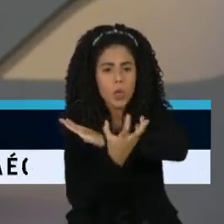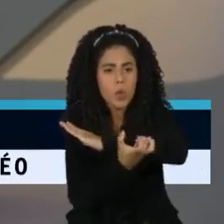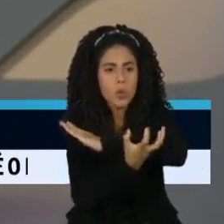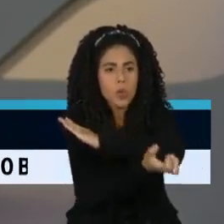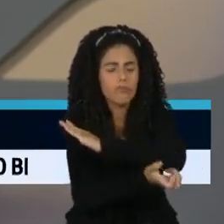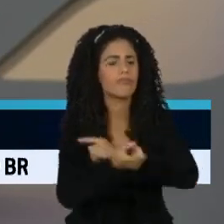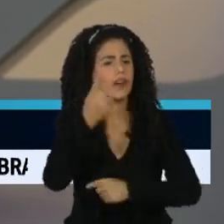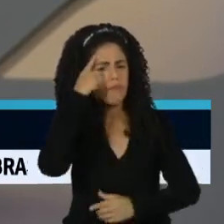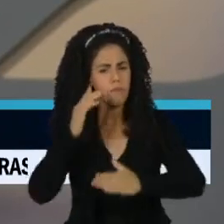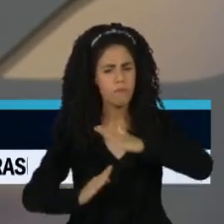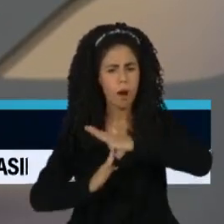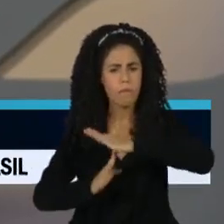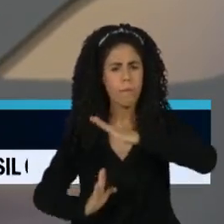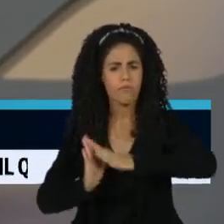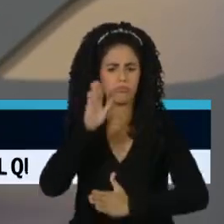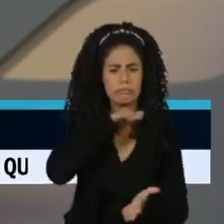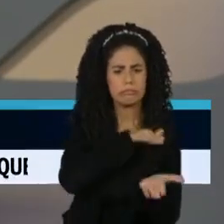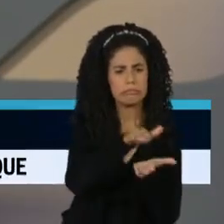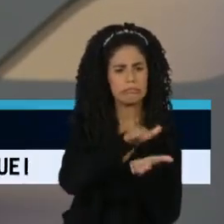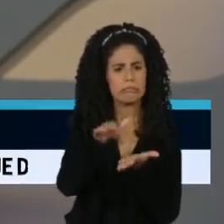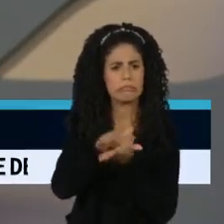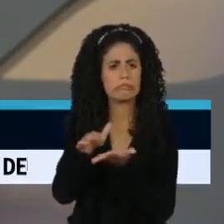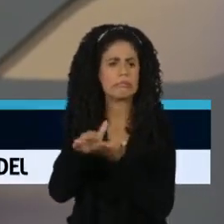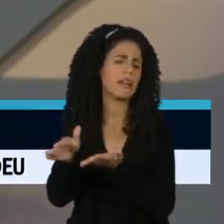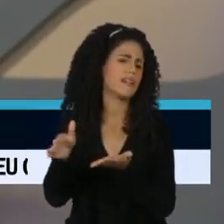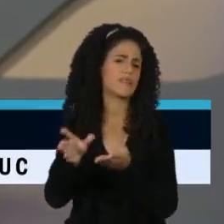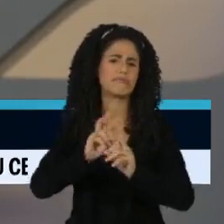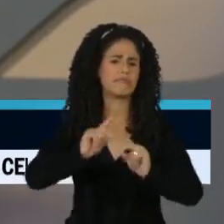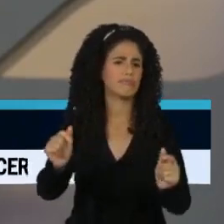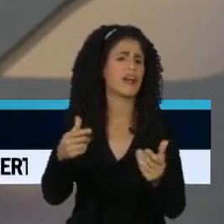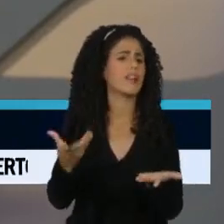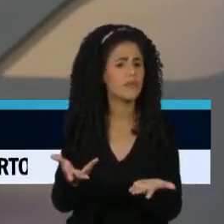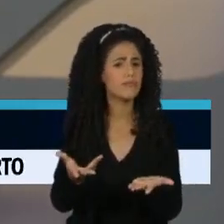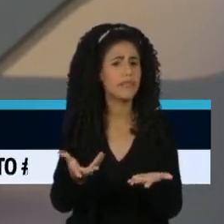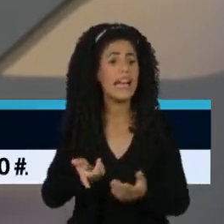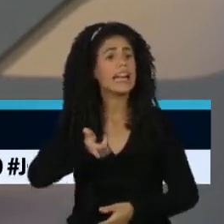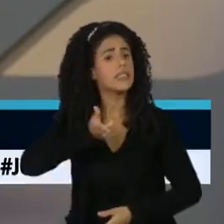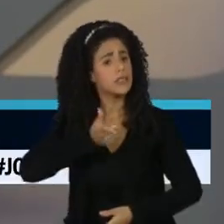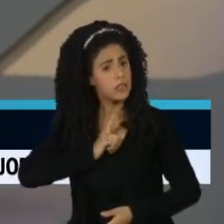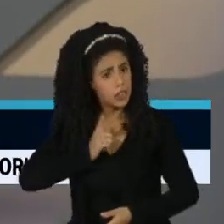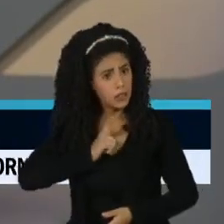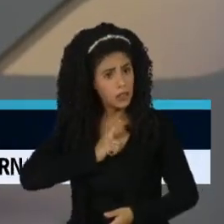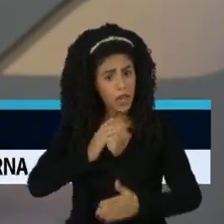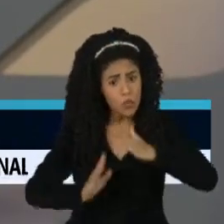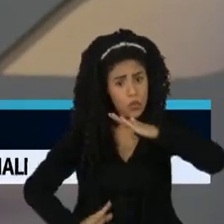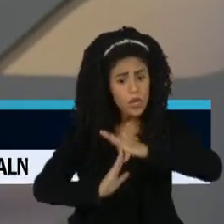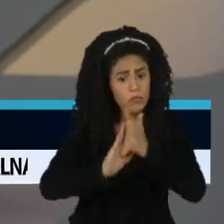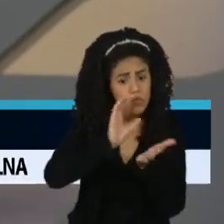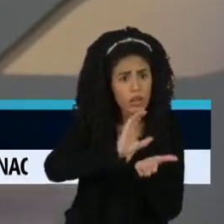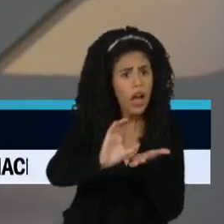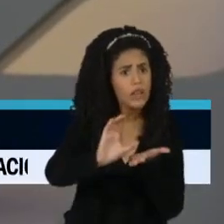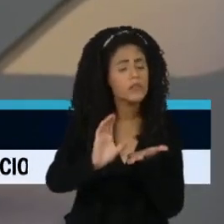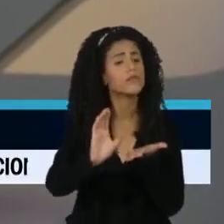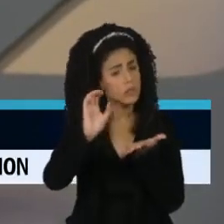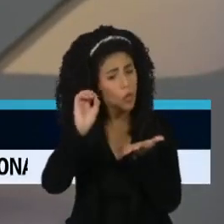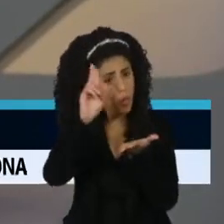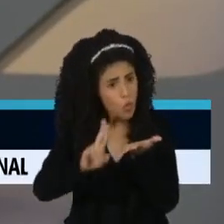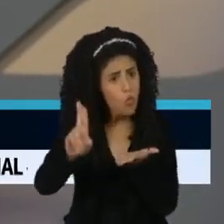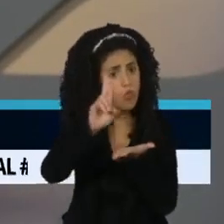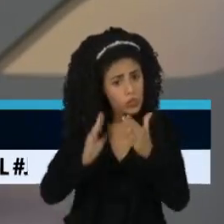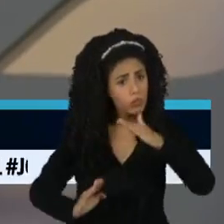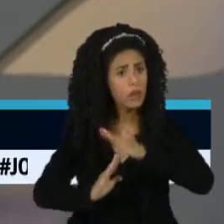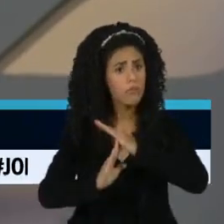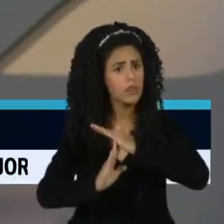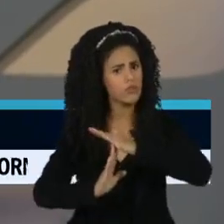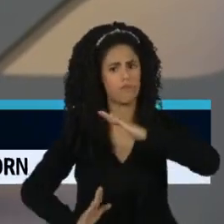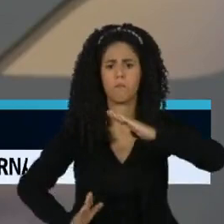dos gastos e a questão de se gastar além do que se arrecada. Isso tem uma força inflacionária que é a gestão.